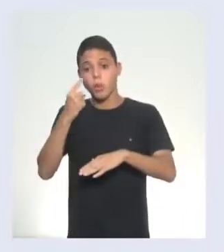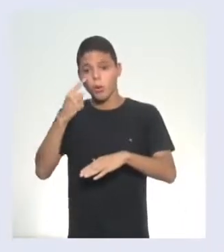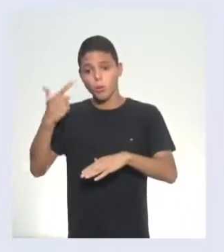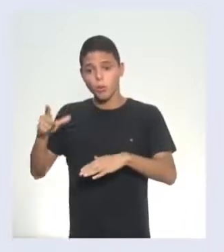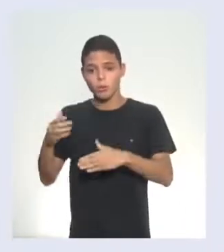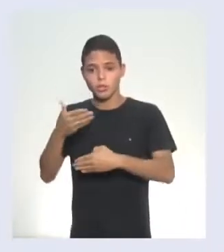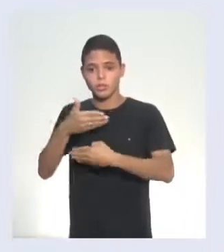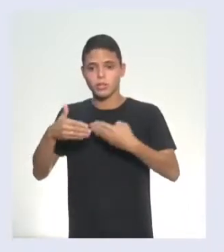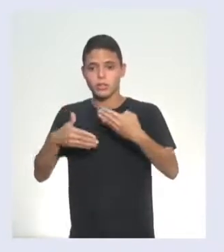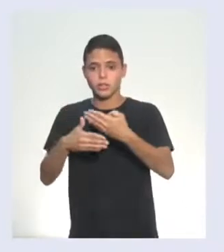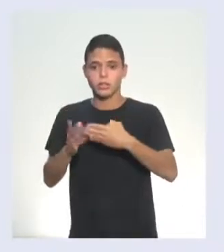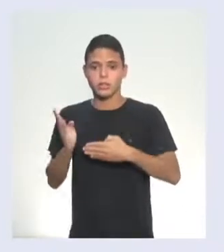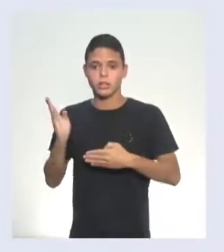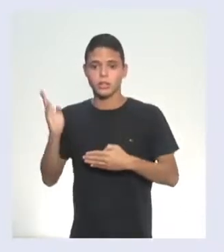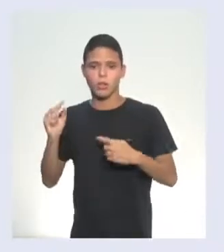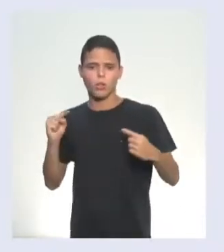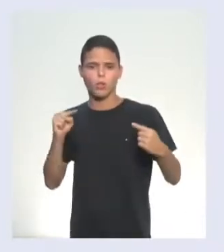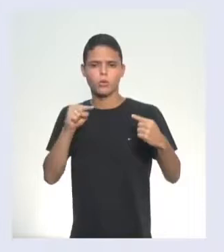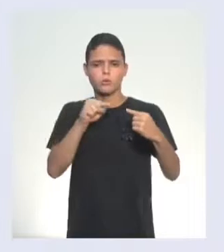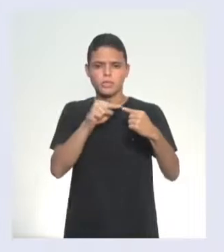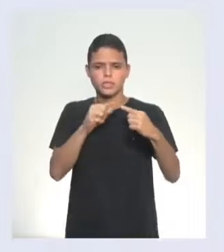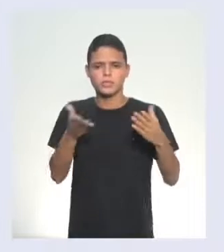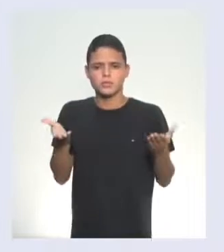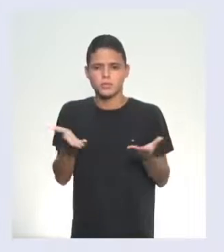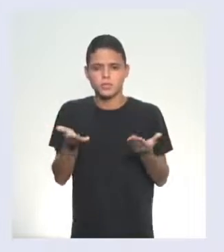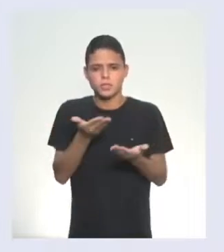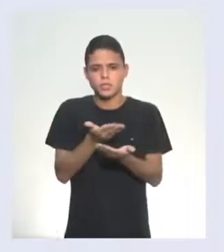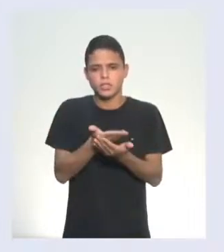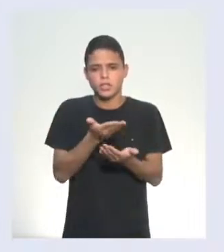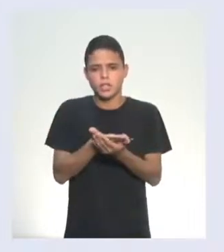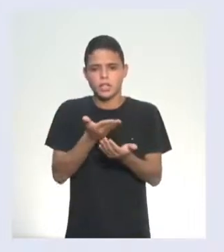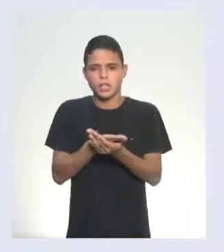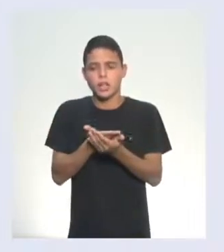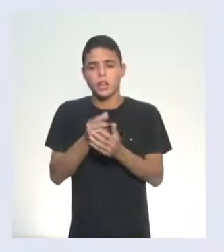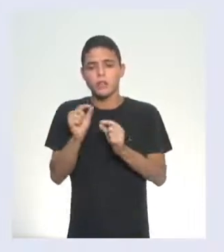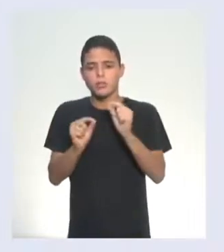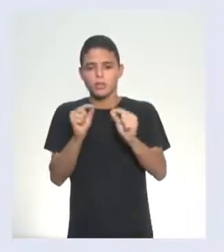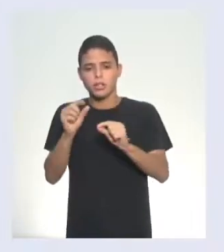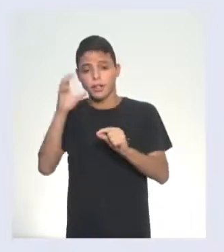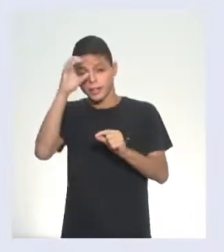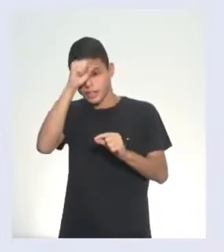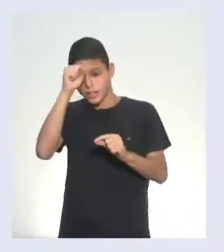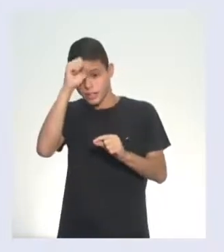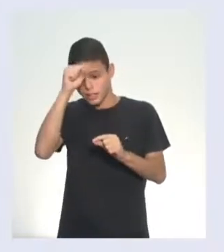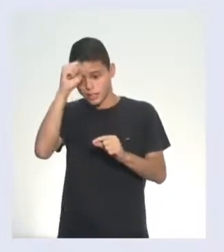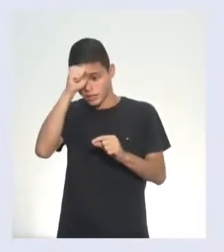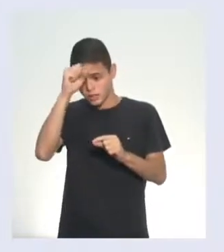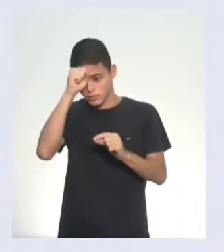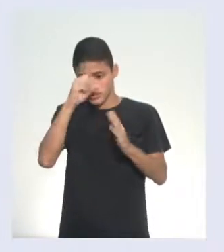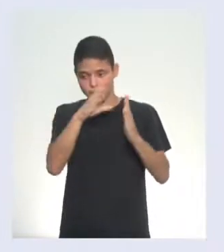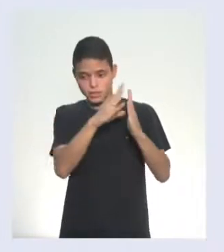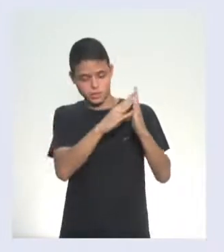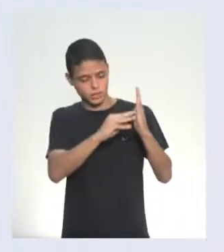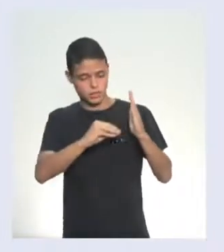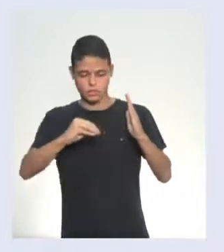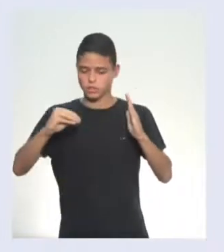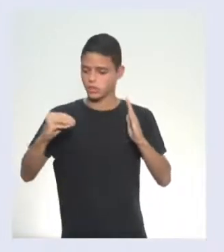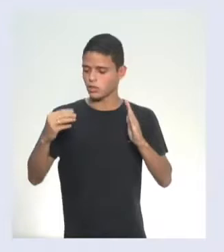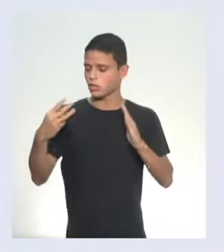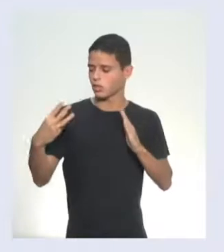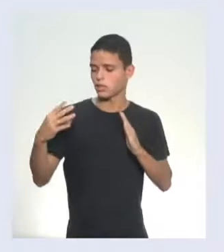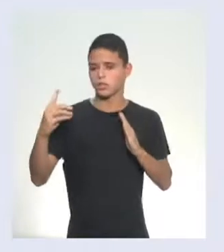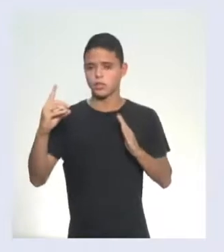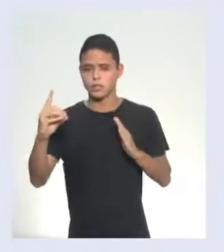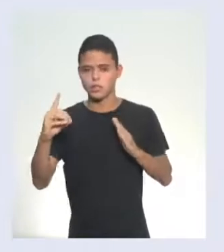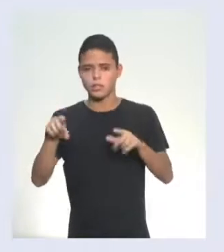Os objetivos que nós temos para a aula de hoje é aprender sobre a modelagem 3D, usando a técnica de Kirigami, e projetar um